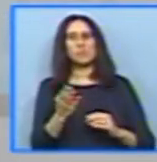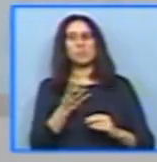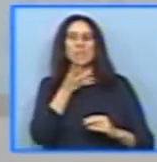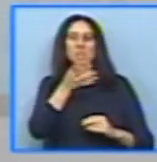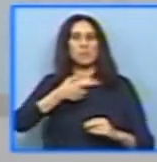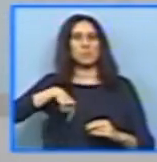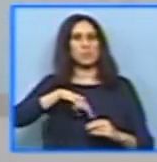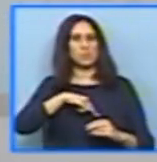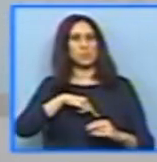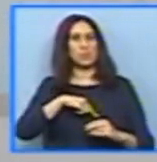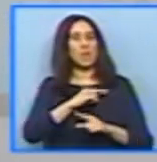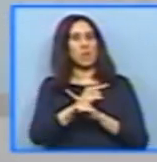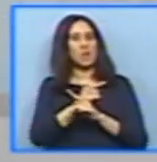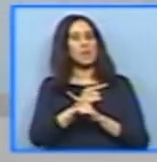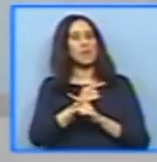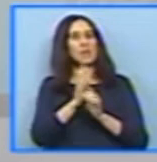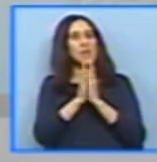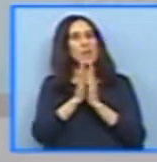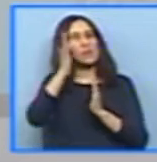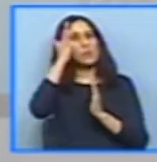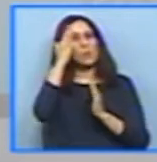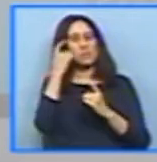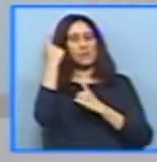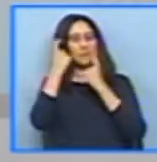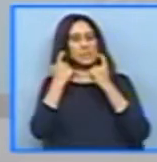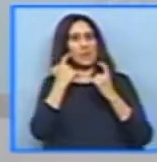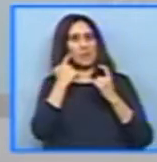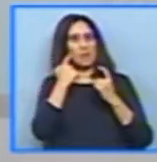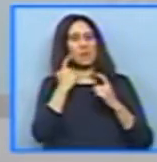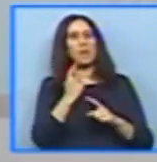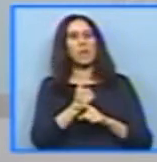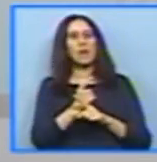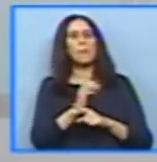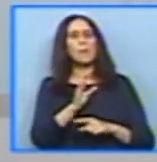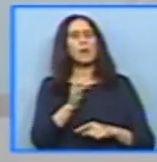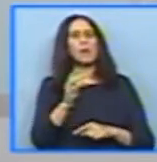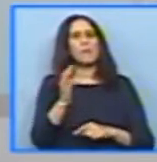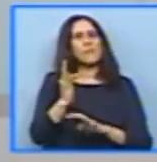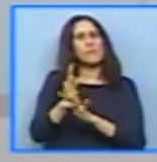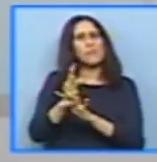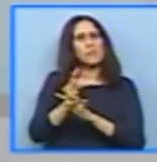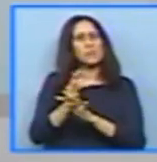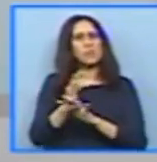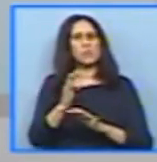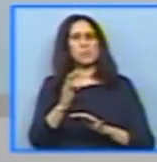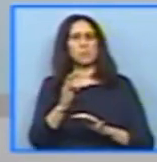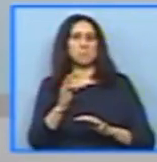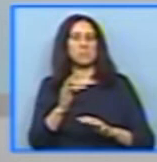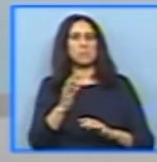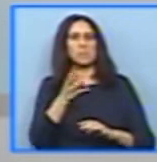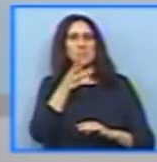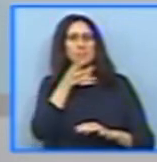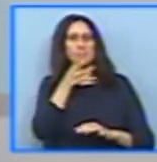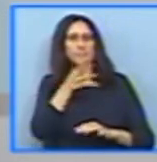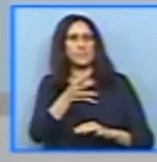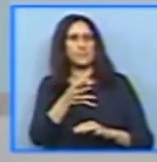diríamos, a partir da reflexão teológica, do que propriamente uma festa, eu diria, que